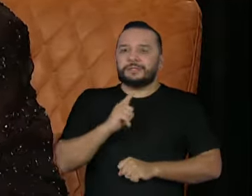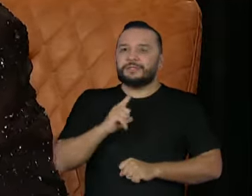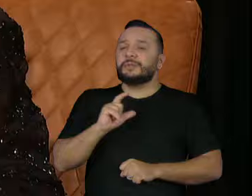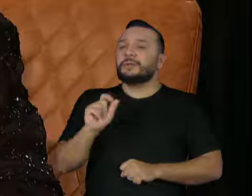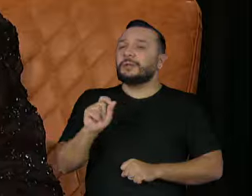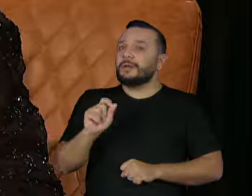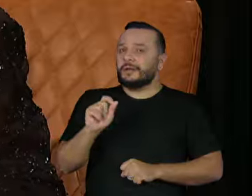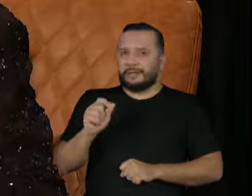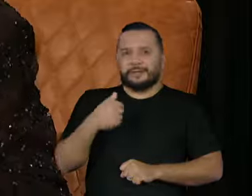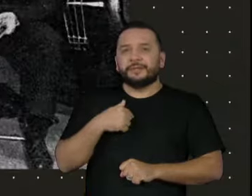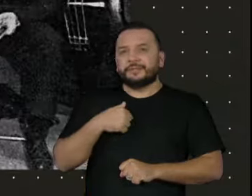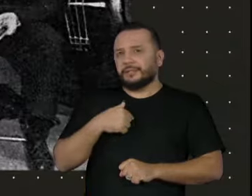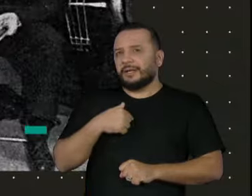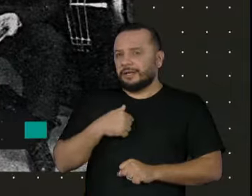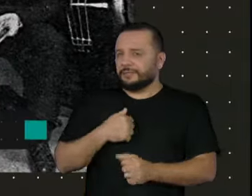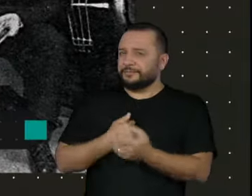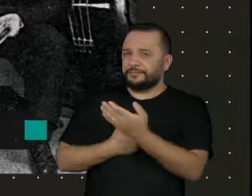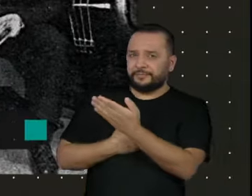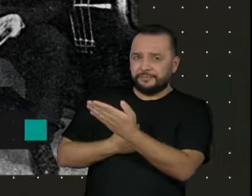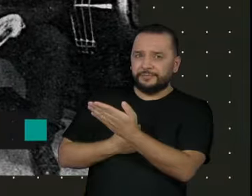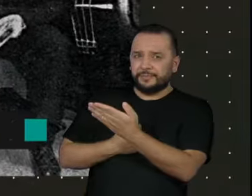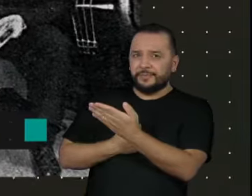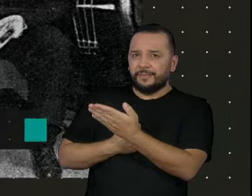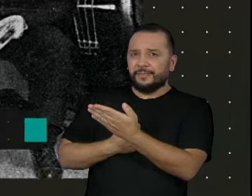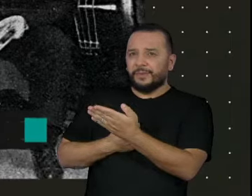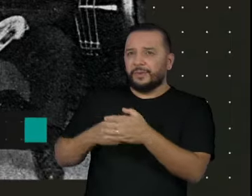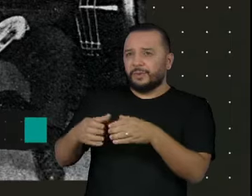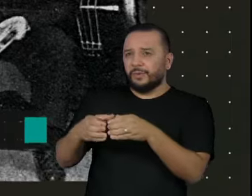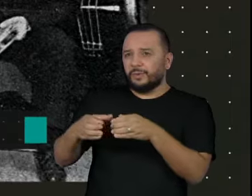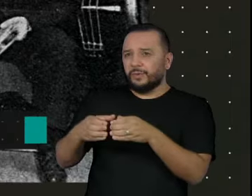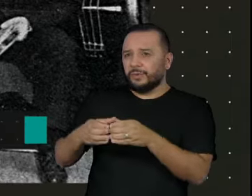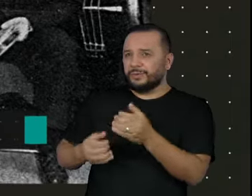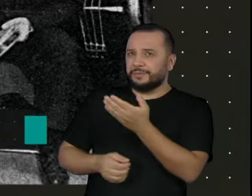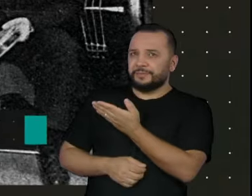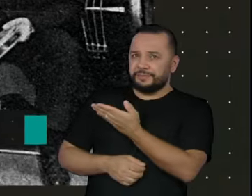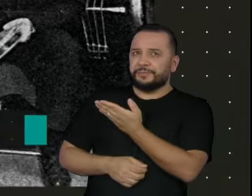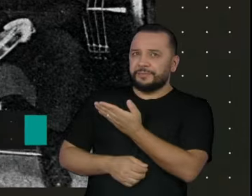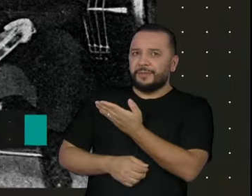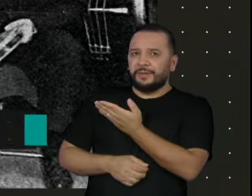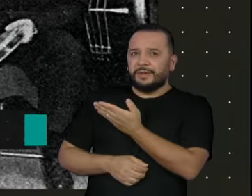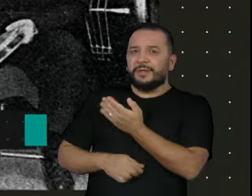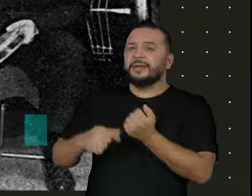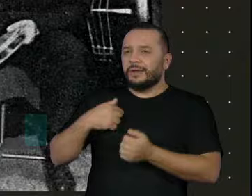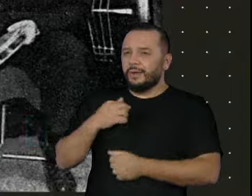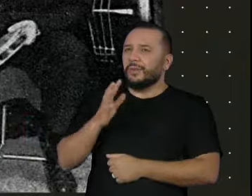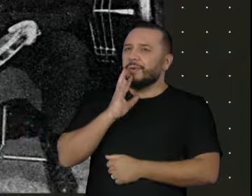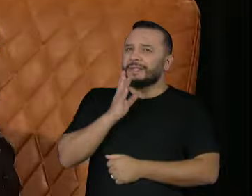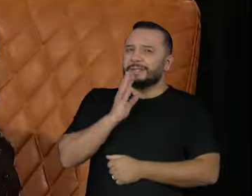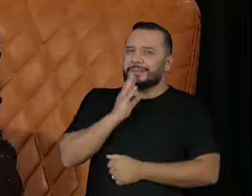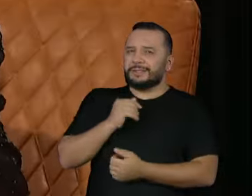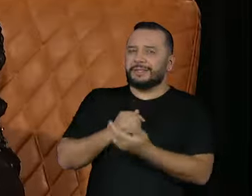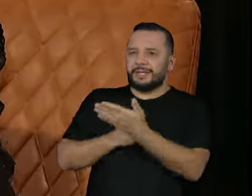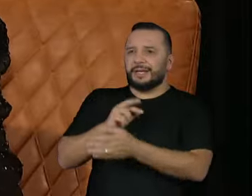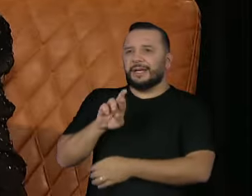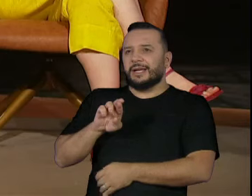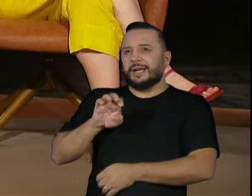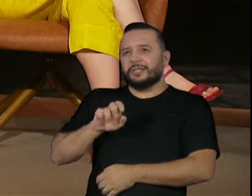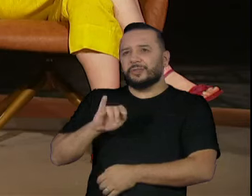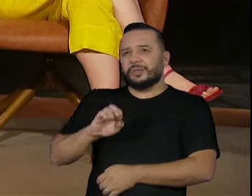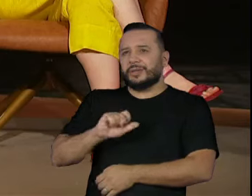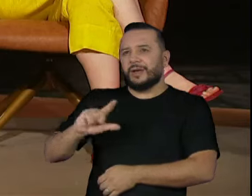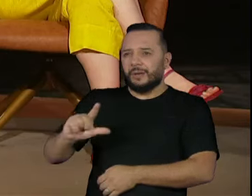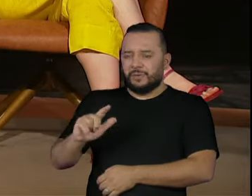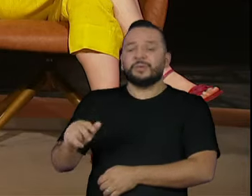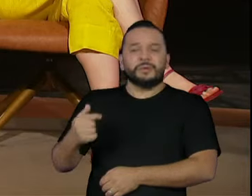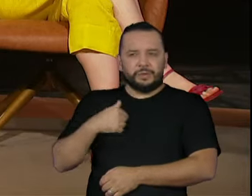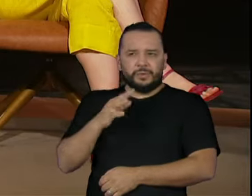do Dani Santoro, que o meu tio fazia muita seresta com ele. Então eu conhecia ele por causa do meu tio, que uma vez